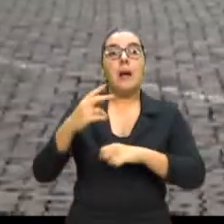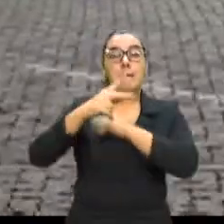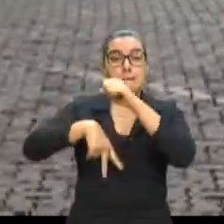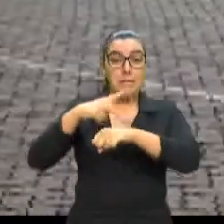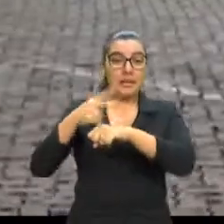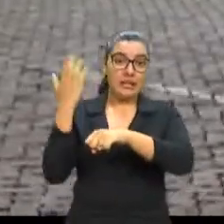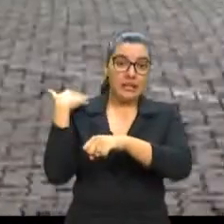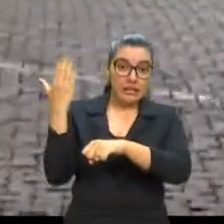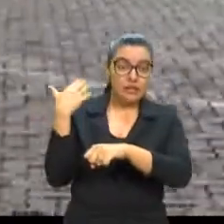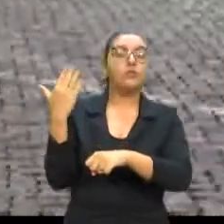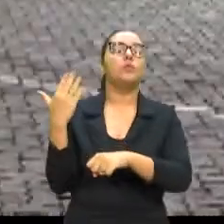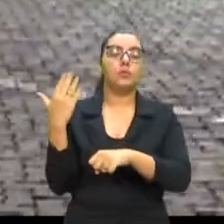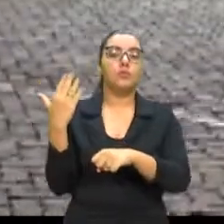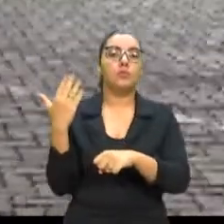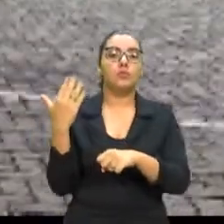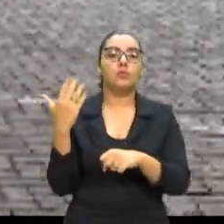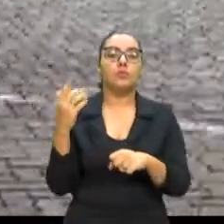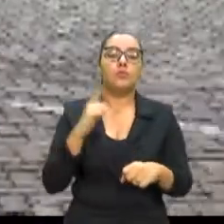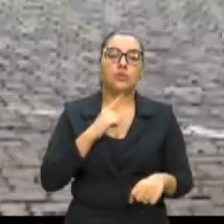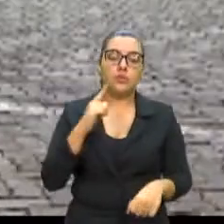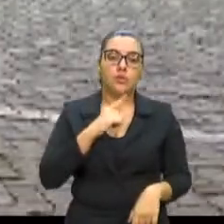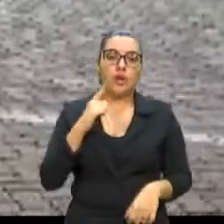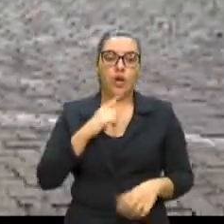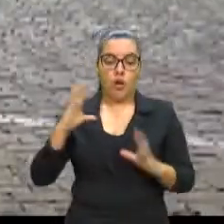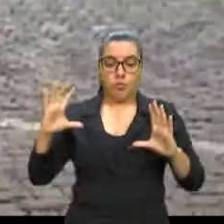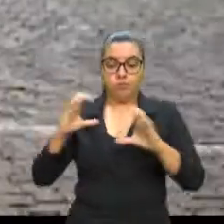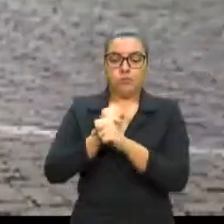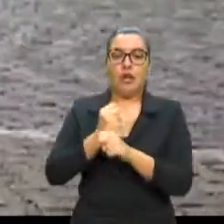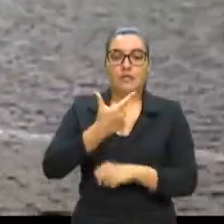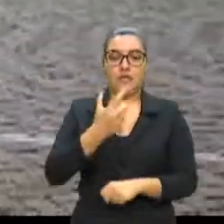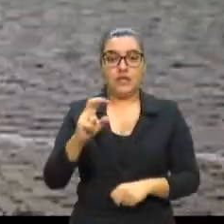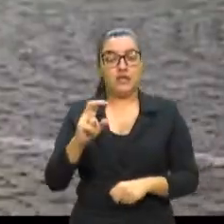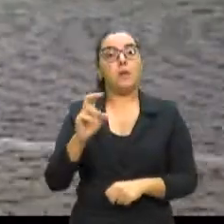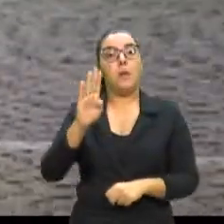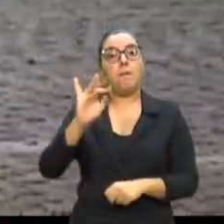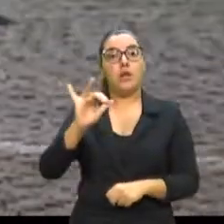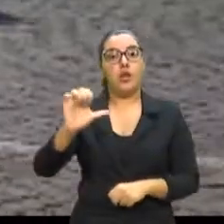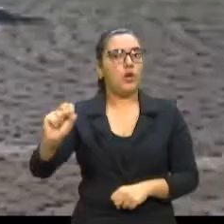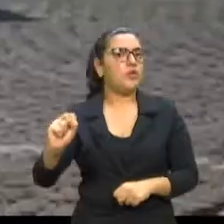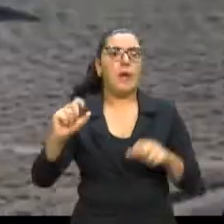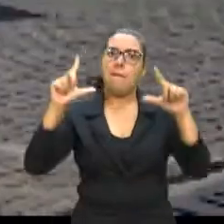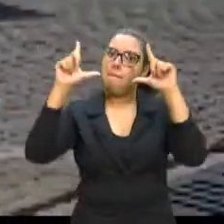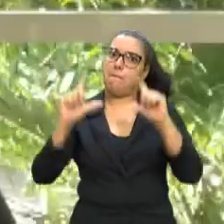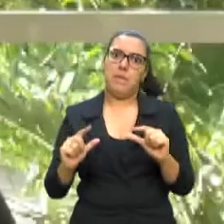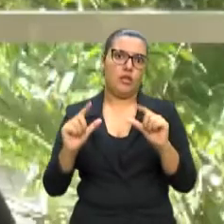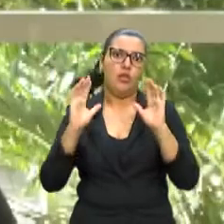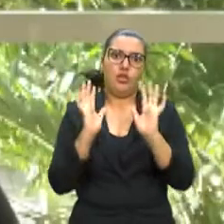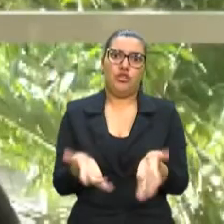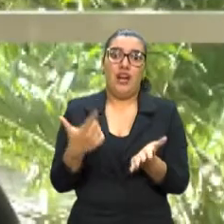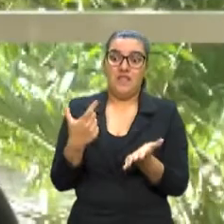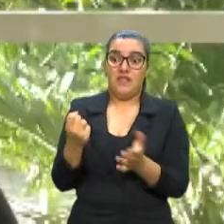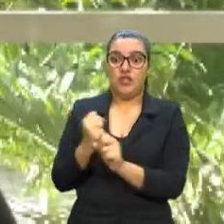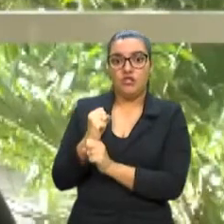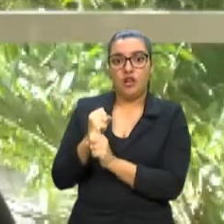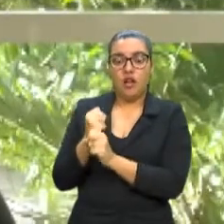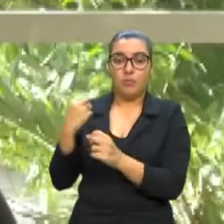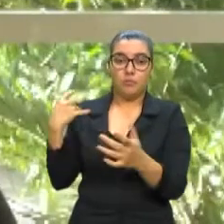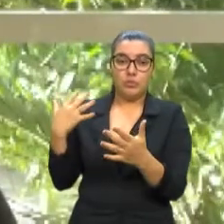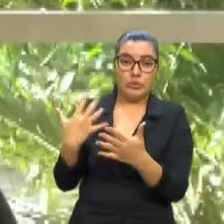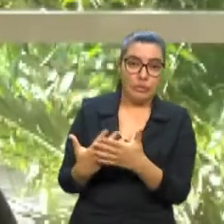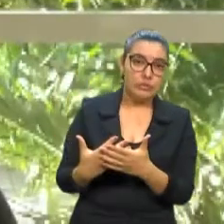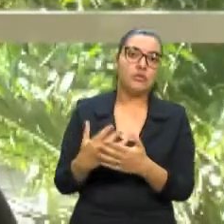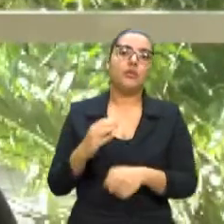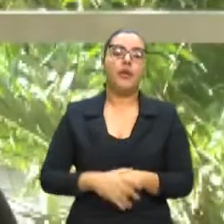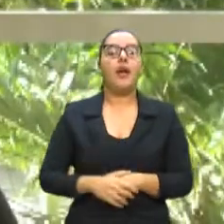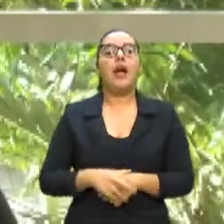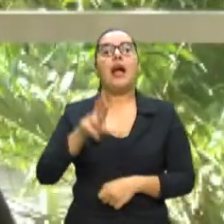Brasil somaram 25 bilhões, um menor patamar em 2 décadas. O economista Ricardo